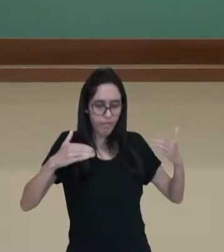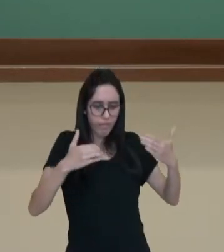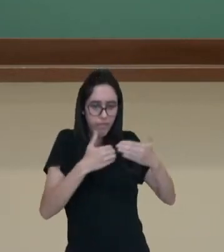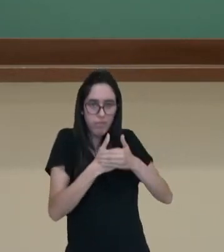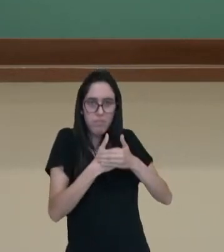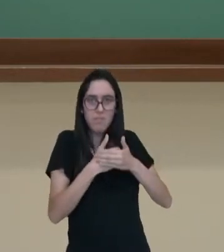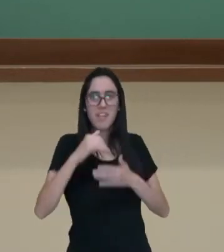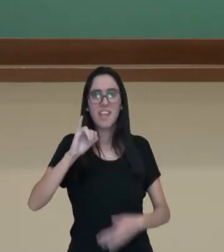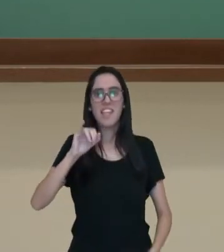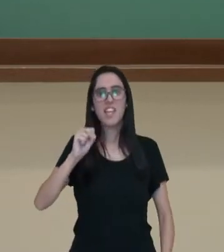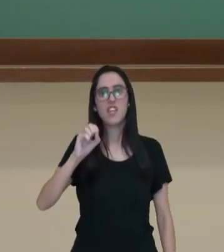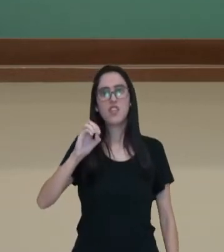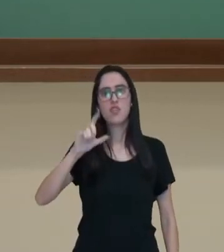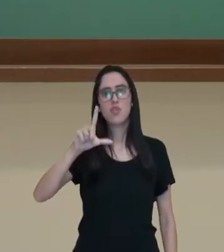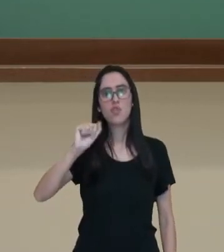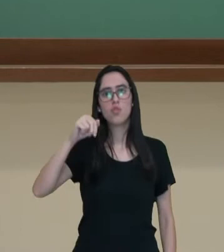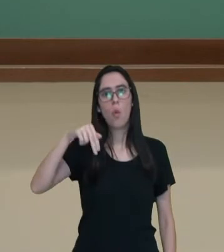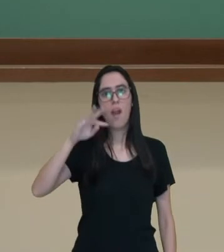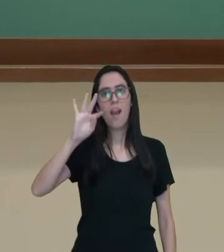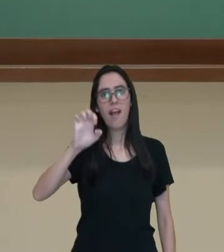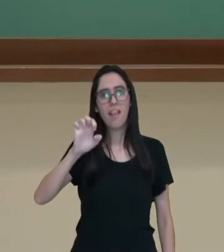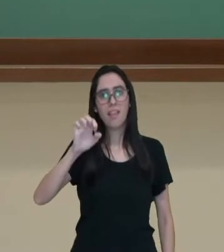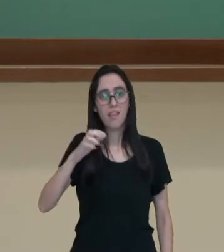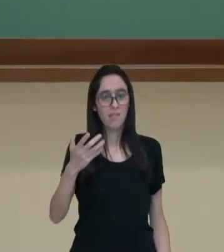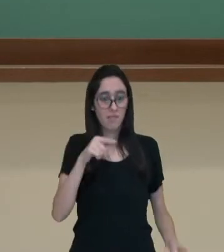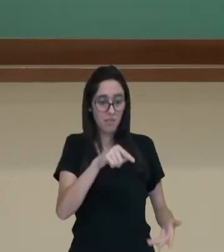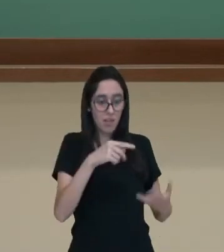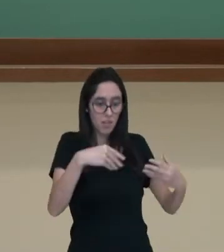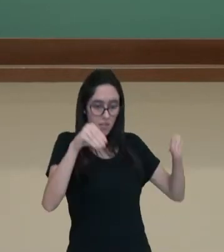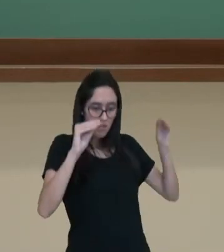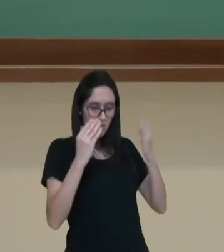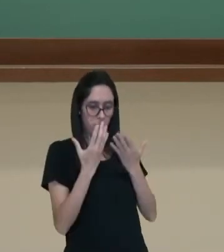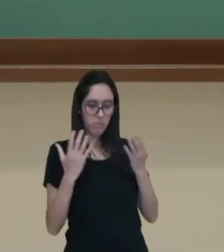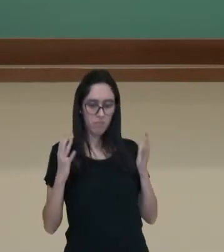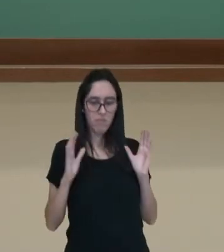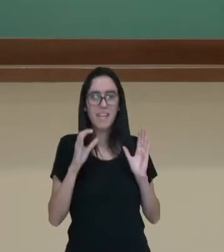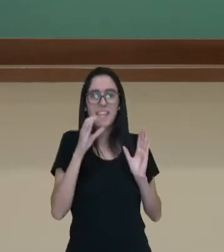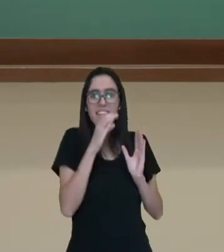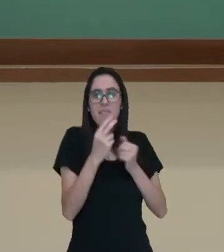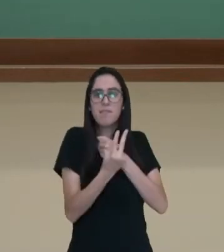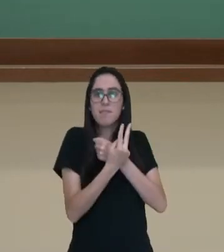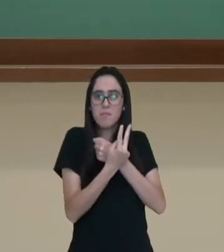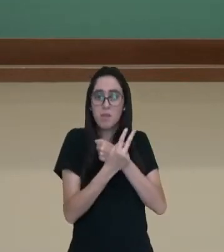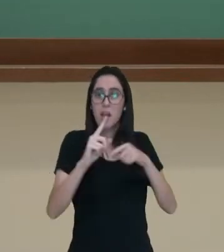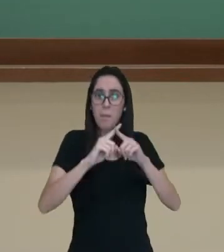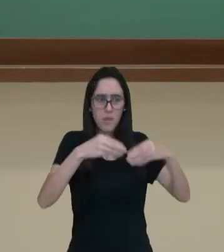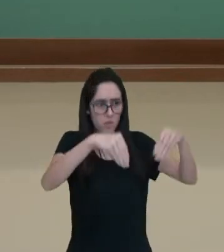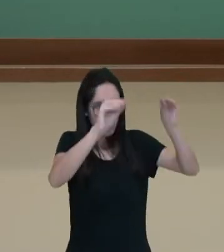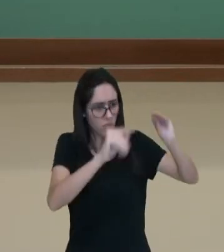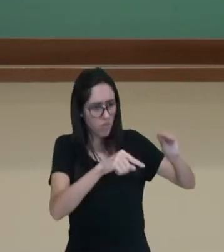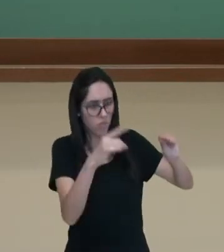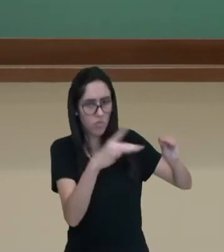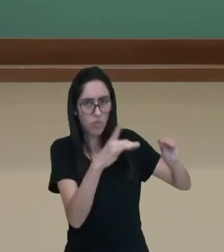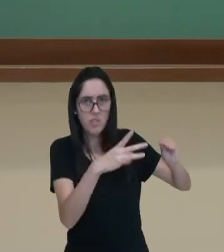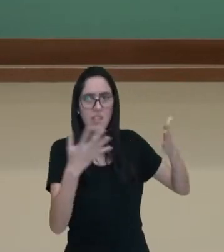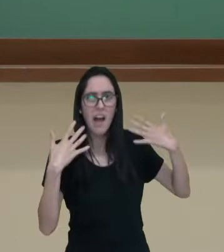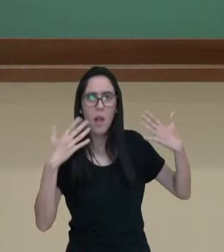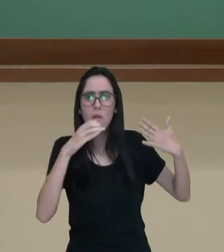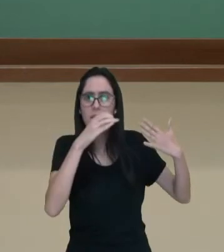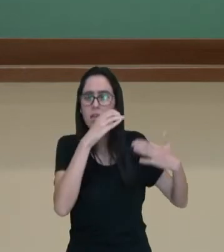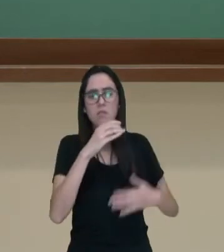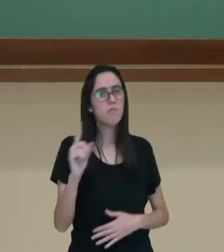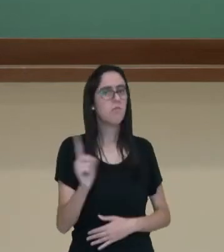deitar no inverno, o cobertor está gelado, ele não tem calor. Então, sai calor do seu corpo, ondas